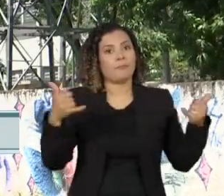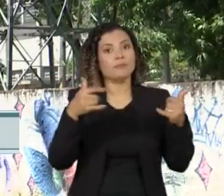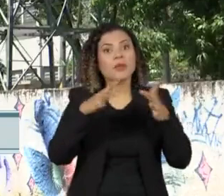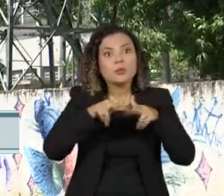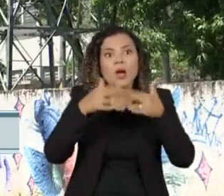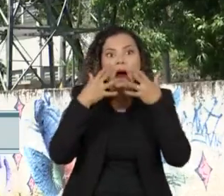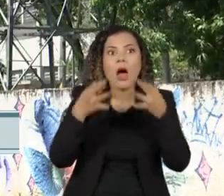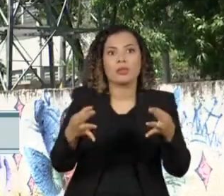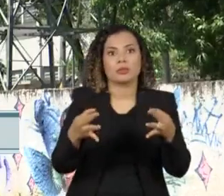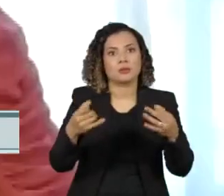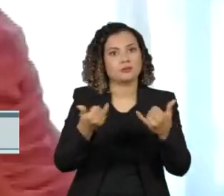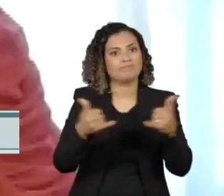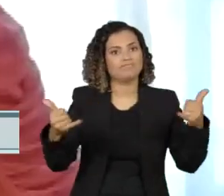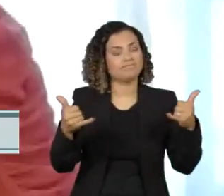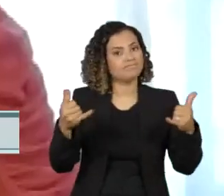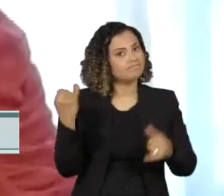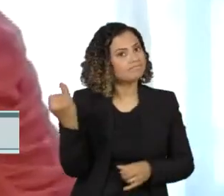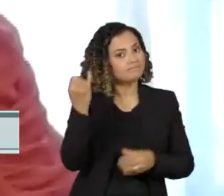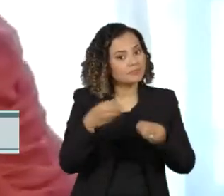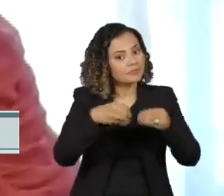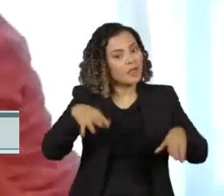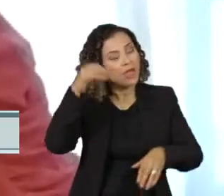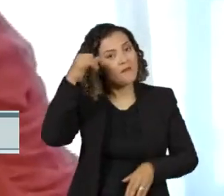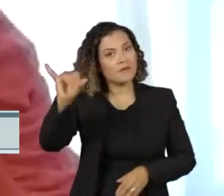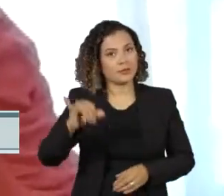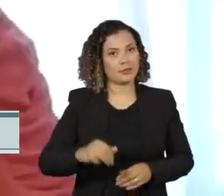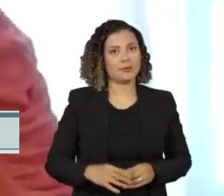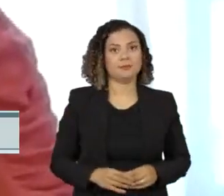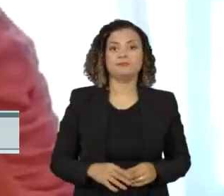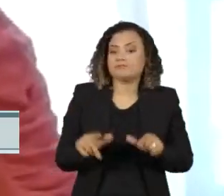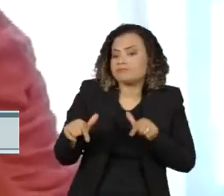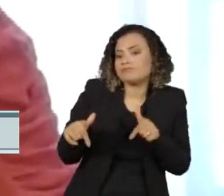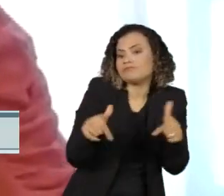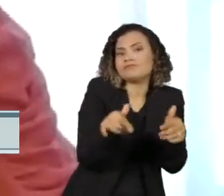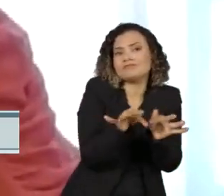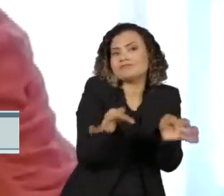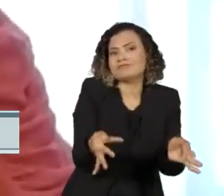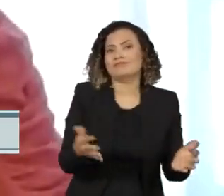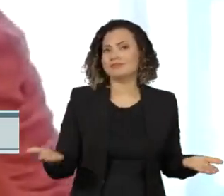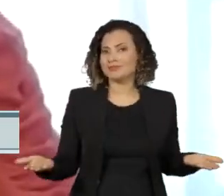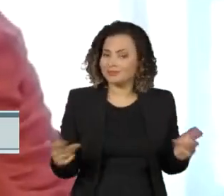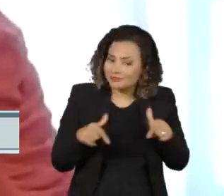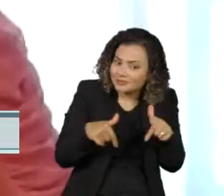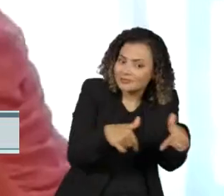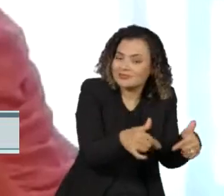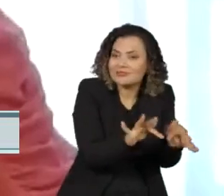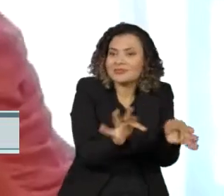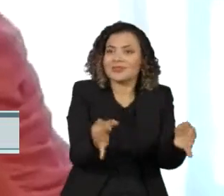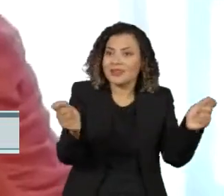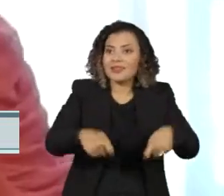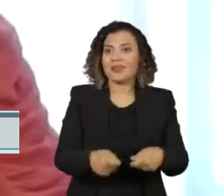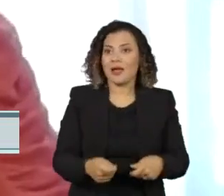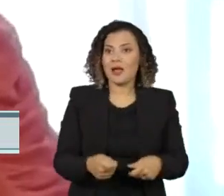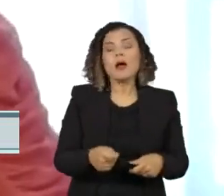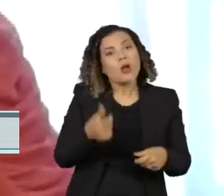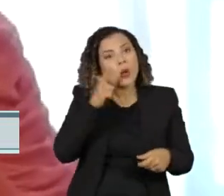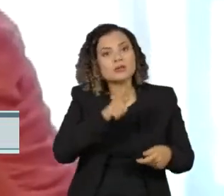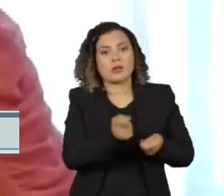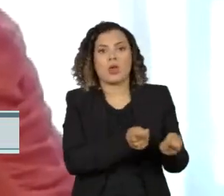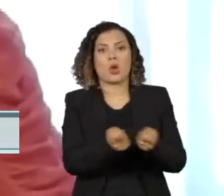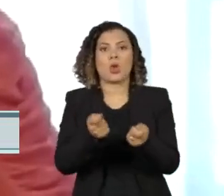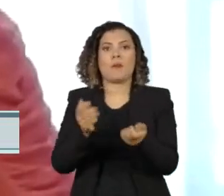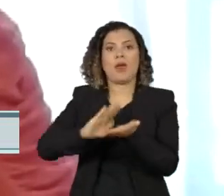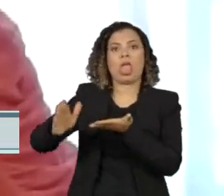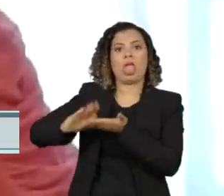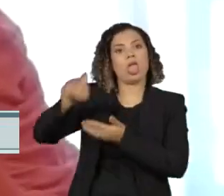desperdício é essencial. Essas pequenas atitudes que são super simples, né? Estão no nosso dia a dia, elas ajudam